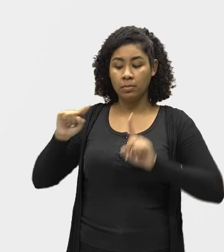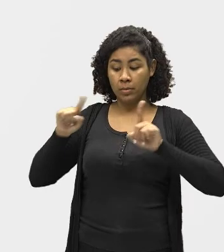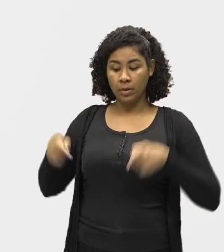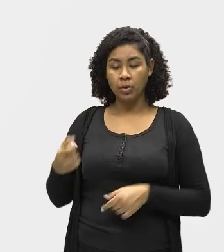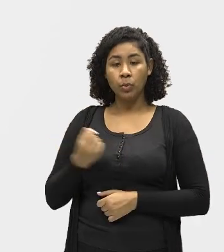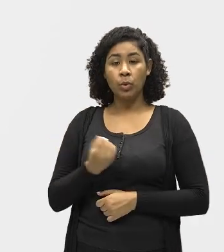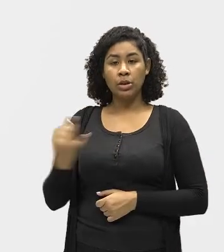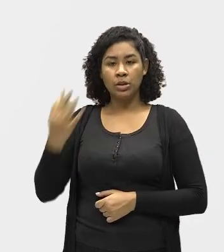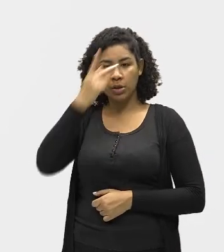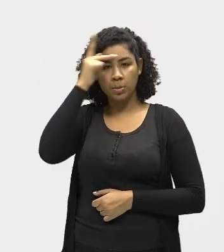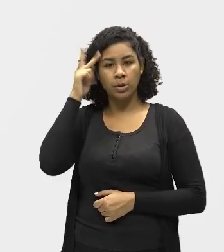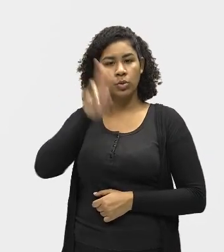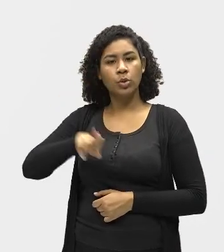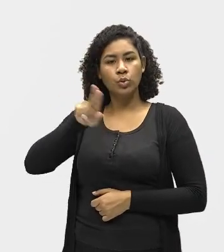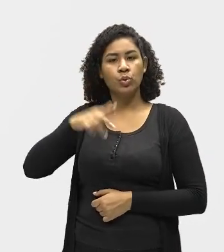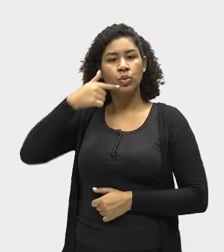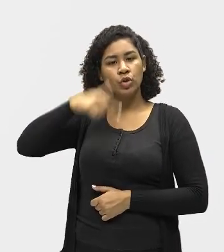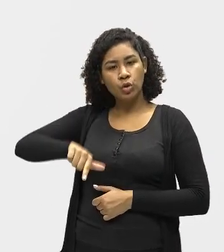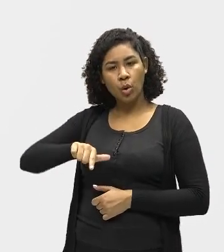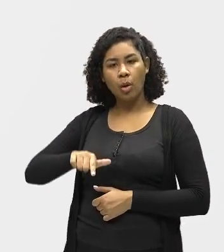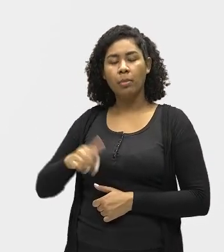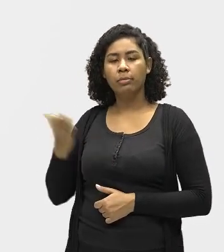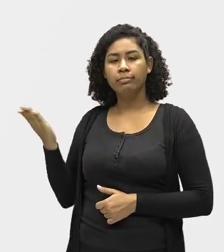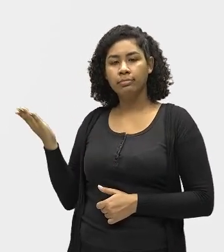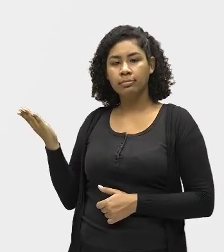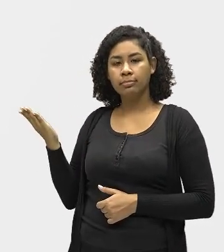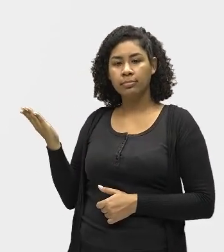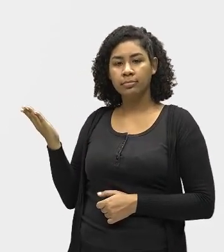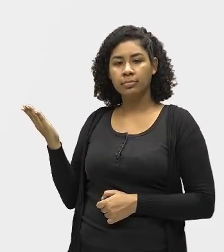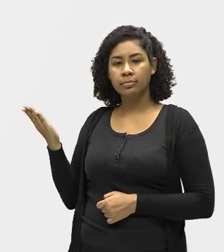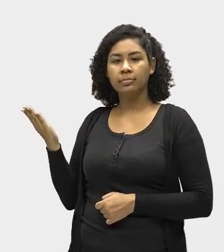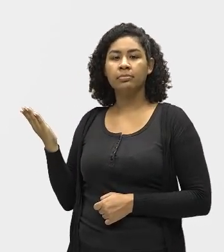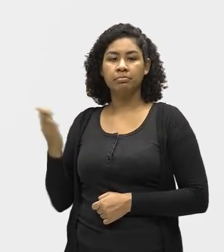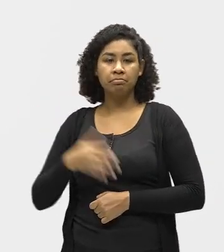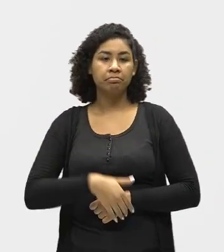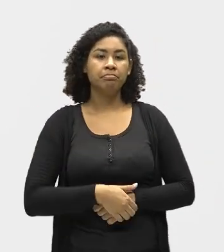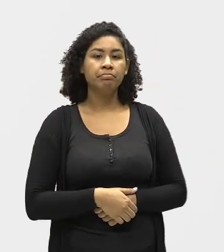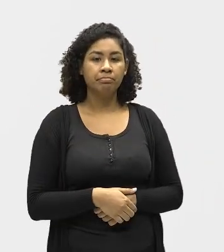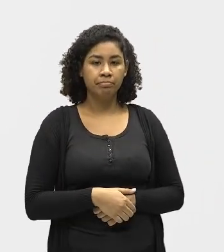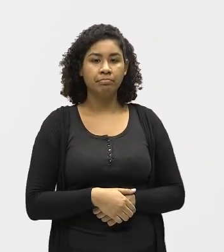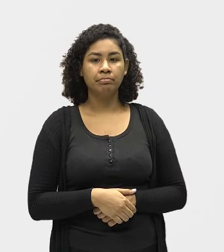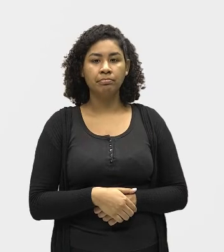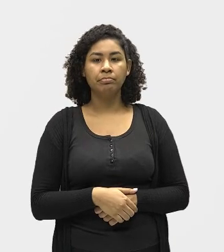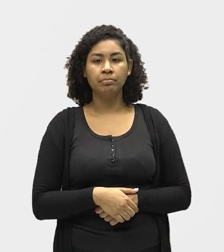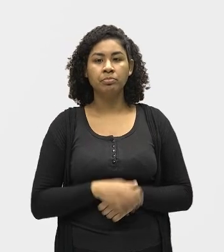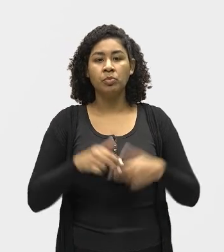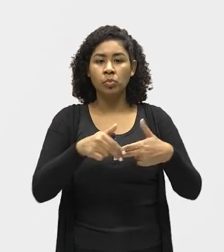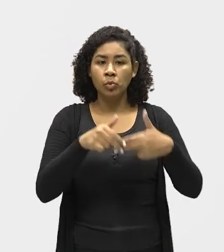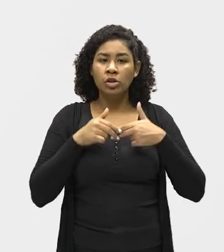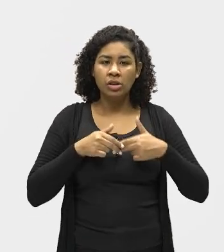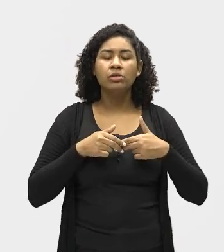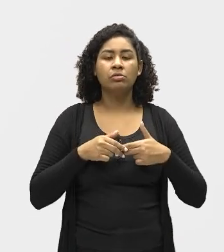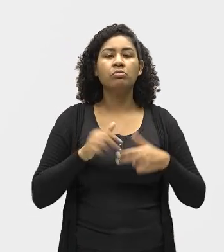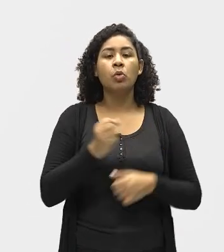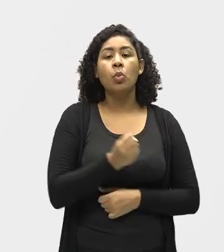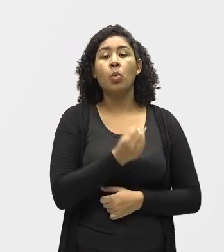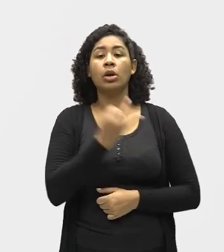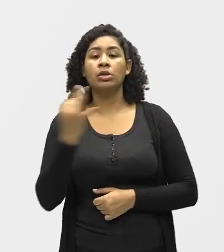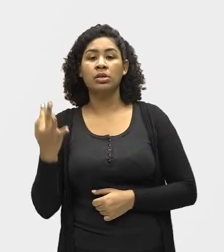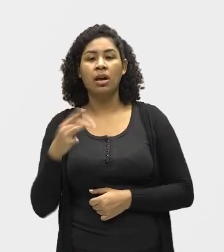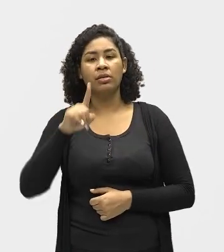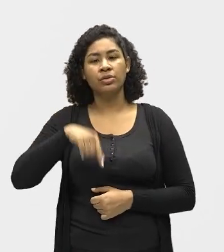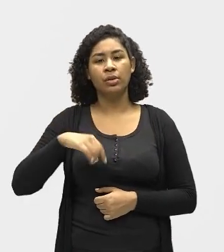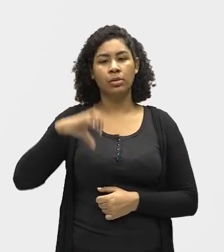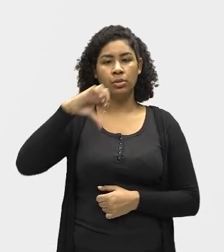Guarani Inibia, com 5 mil, foram considerados línguas distintas do Kaiowá, o número chega a 9. Nós temos aí,